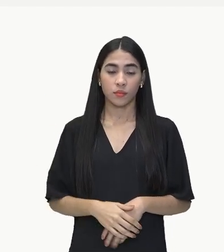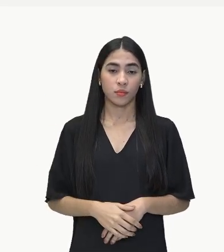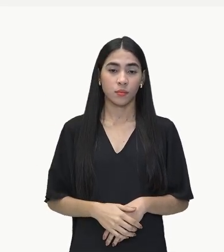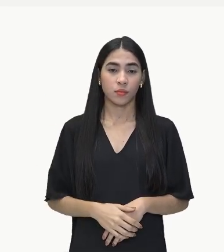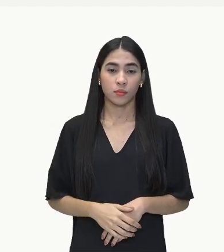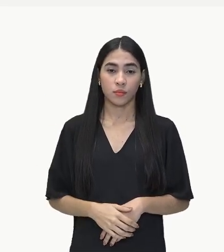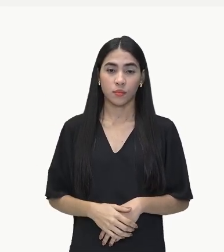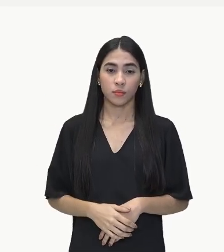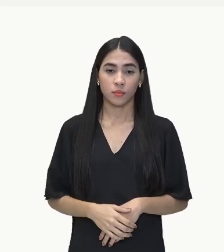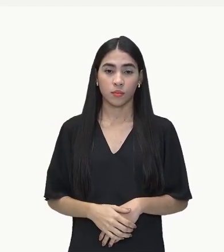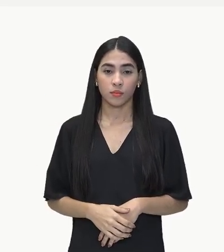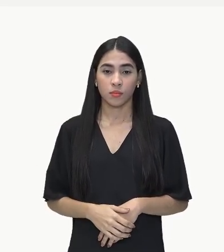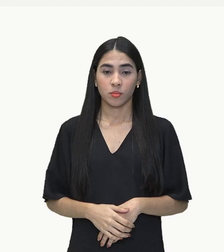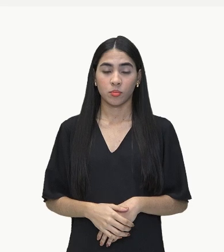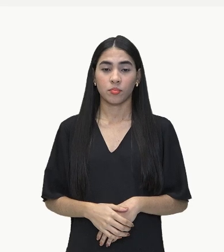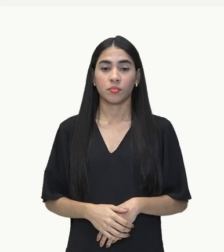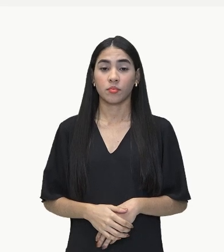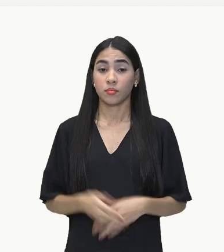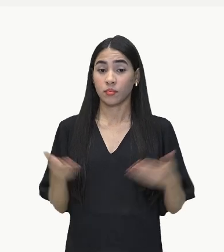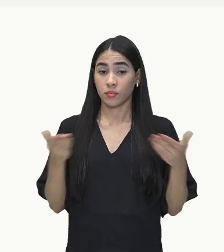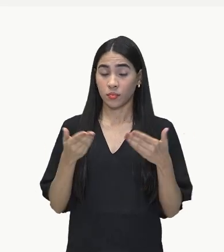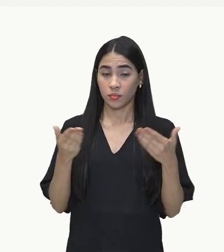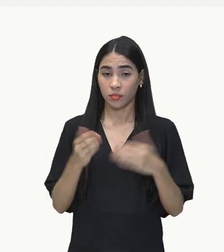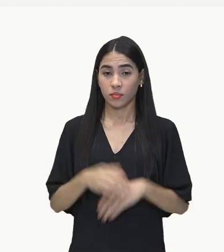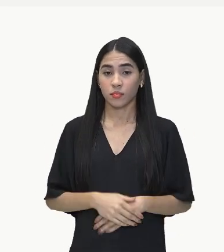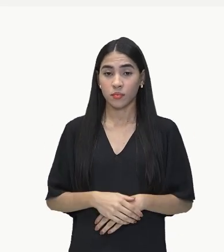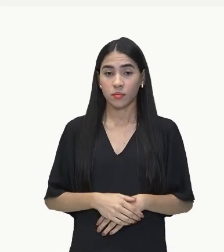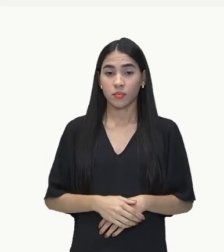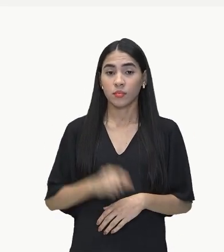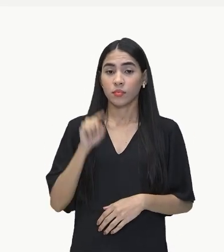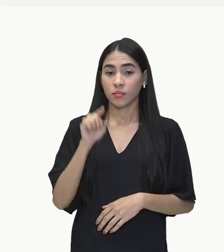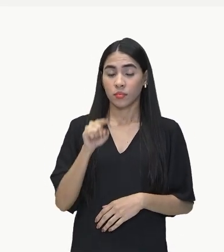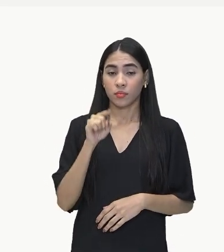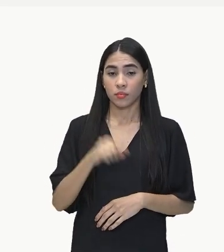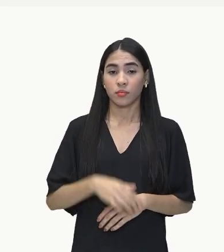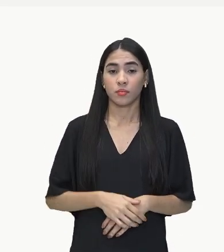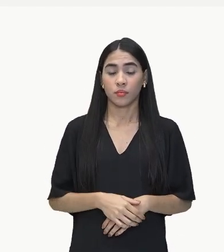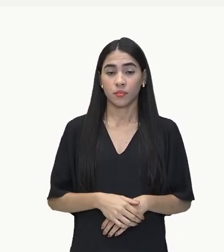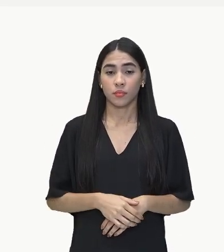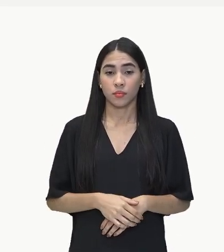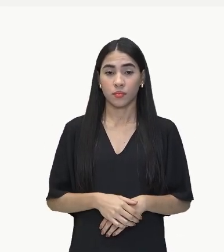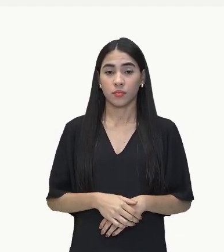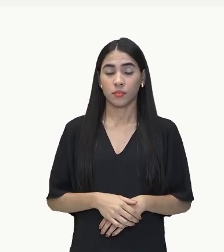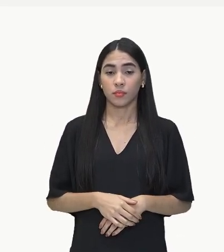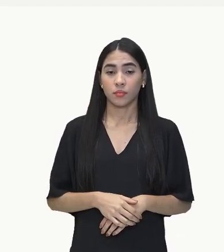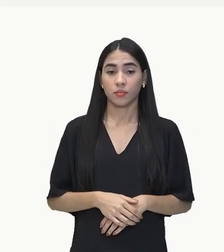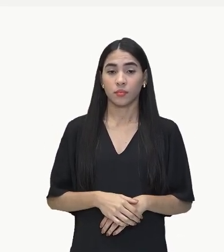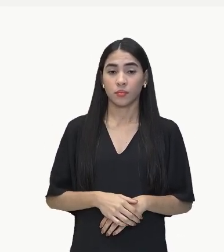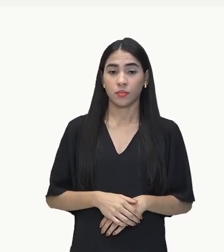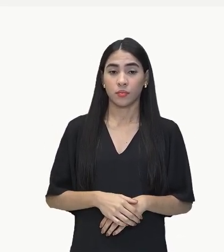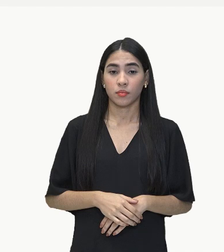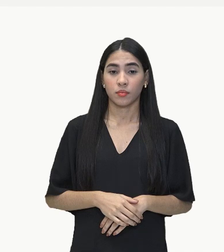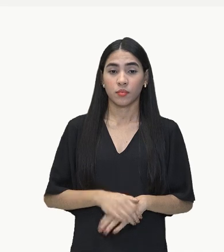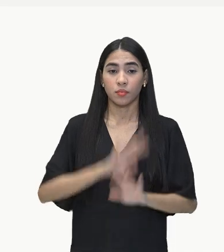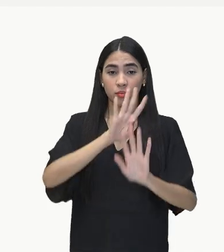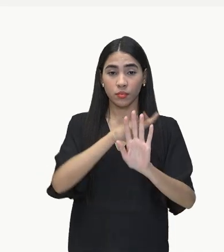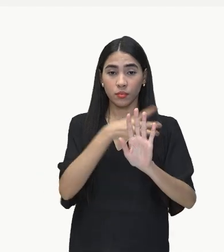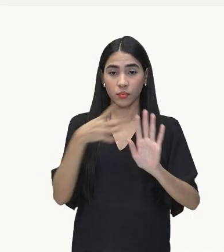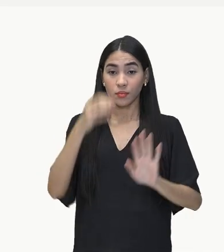Ok? E agora nós vamos, né, para o mural